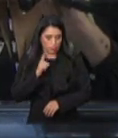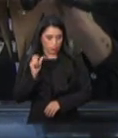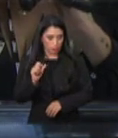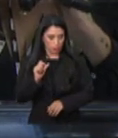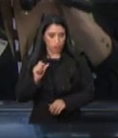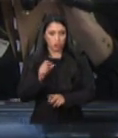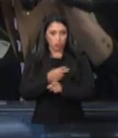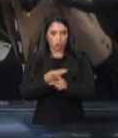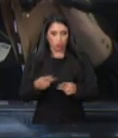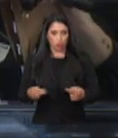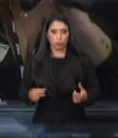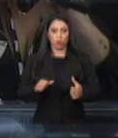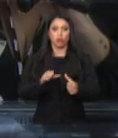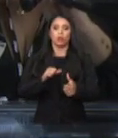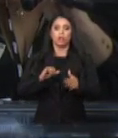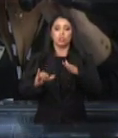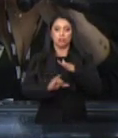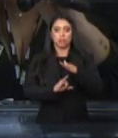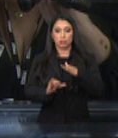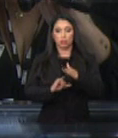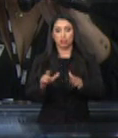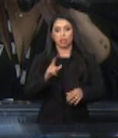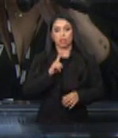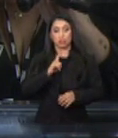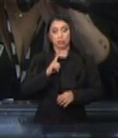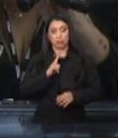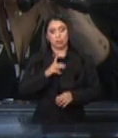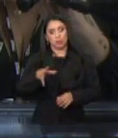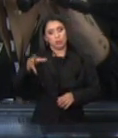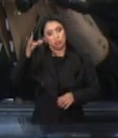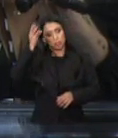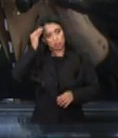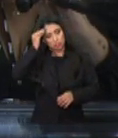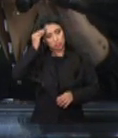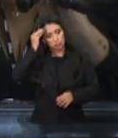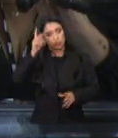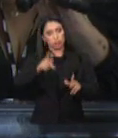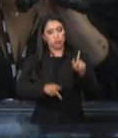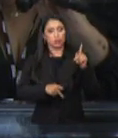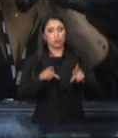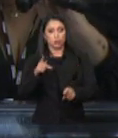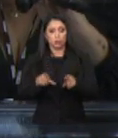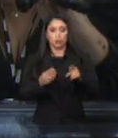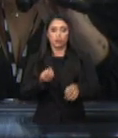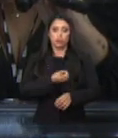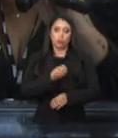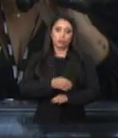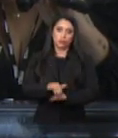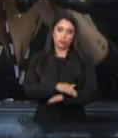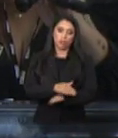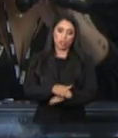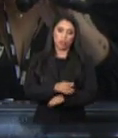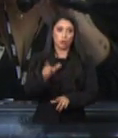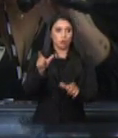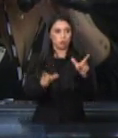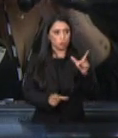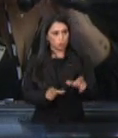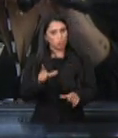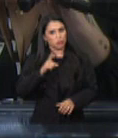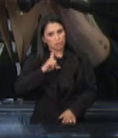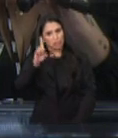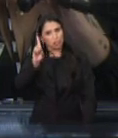passa necessariamente pelo reconhecimento de que a população em situação de rua é um sujeito de